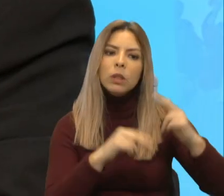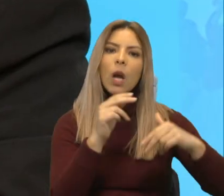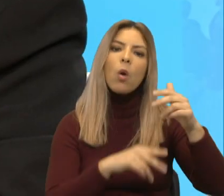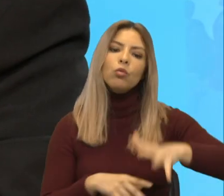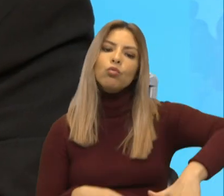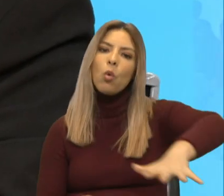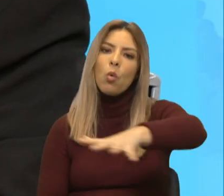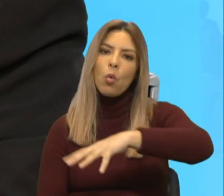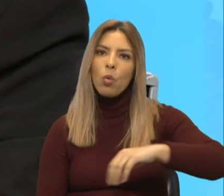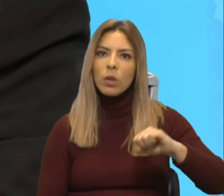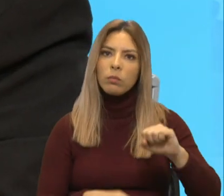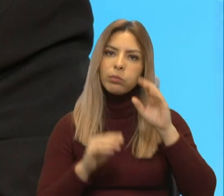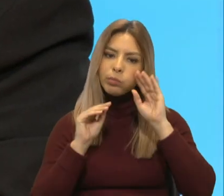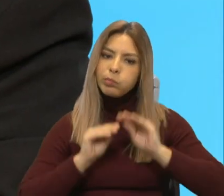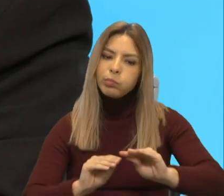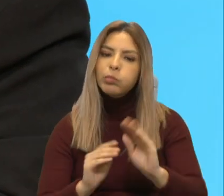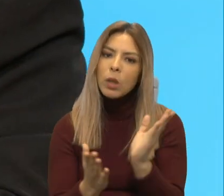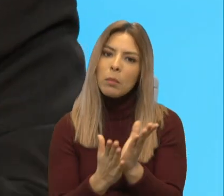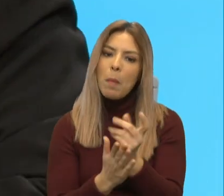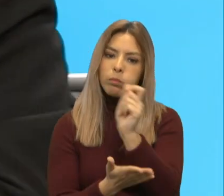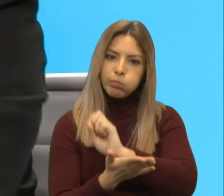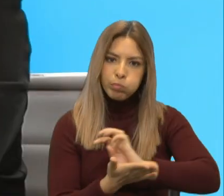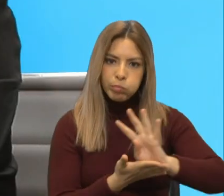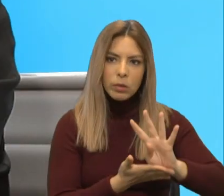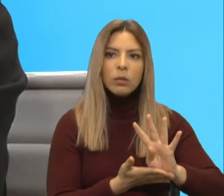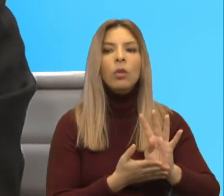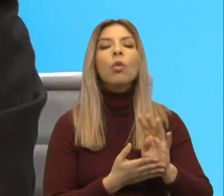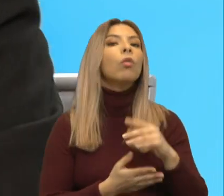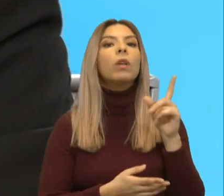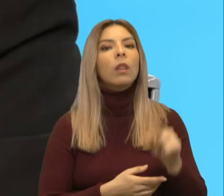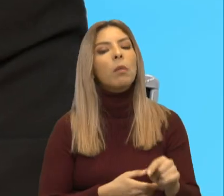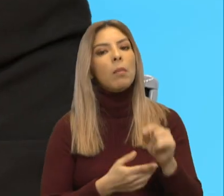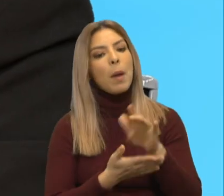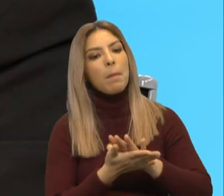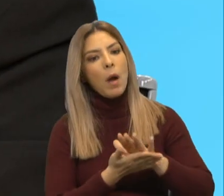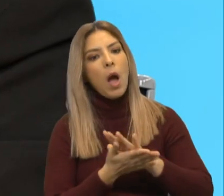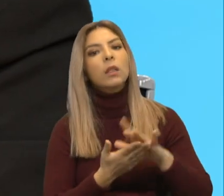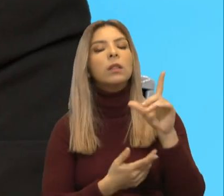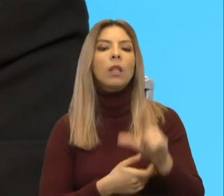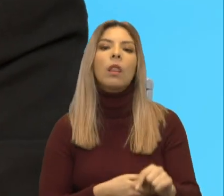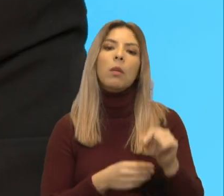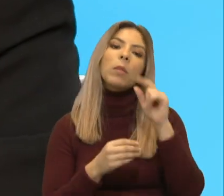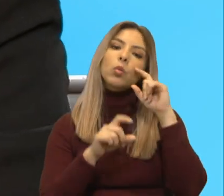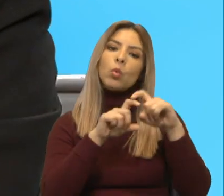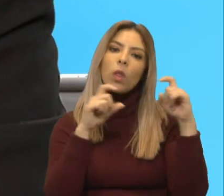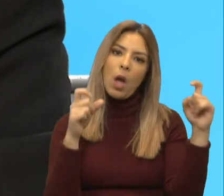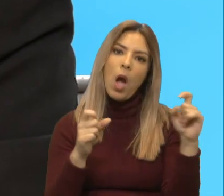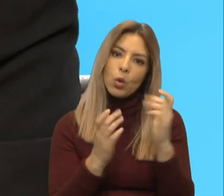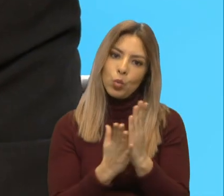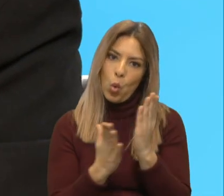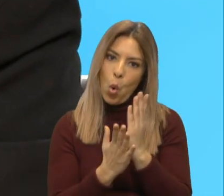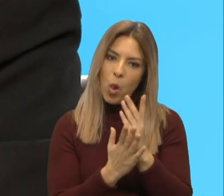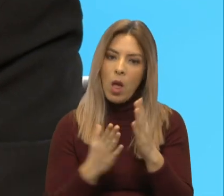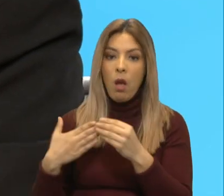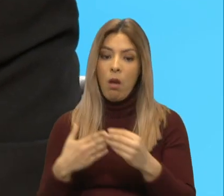educacional do ensino primário e também criou as bases do ensino secundário. Então, e depois também na área